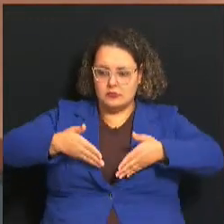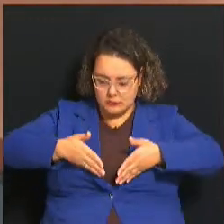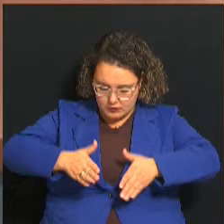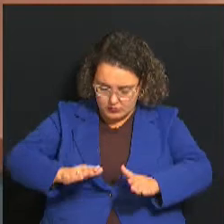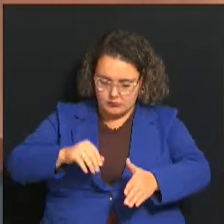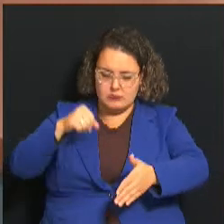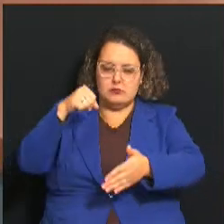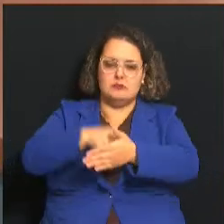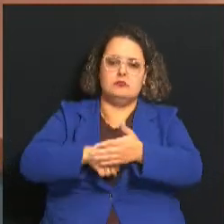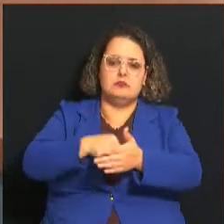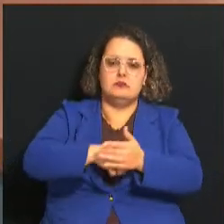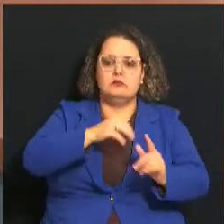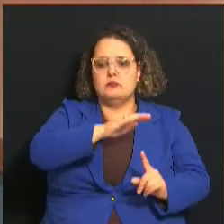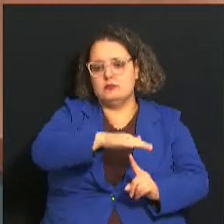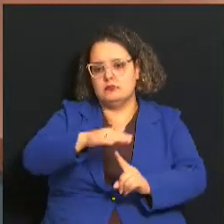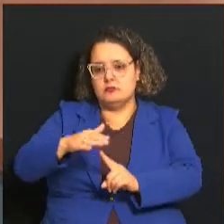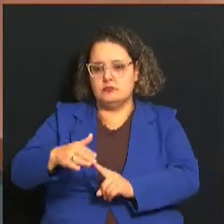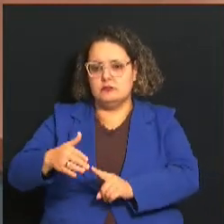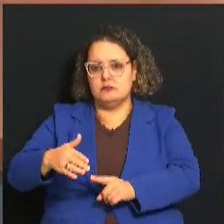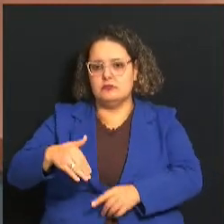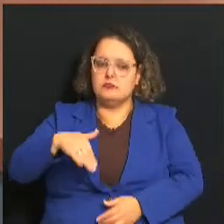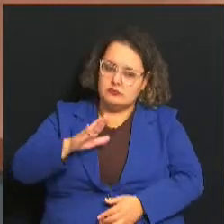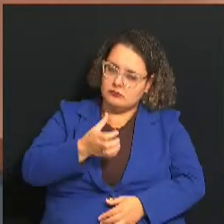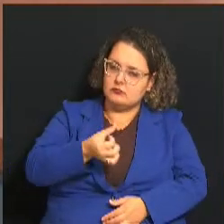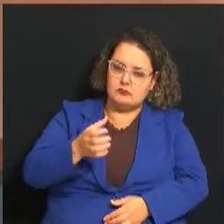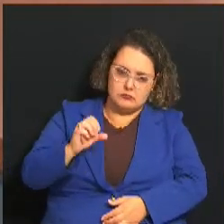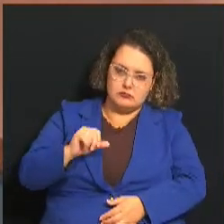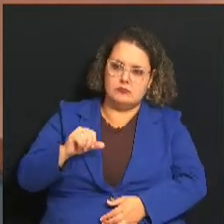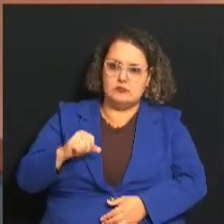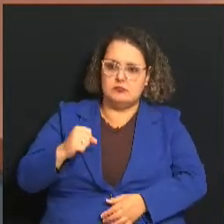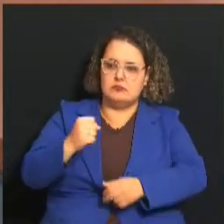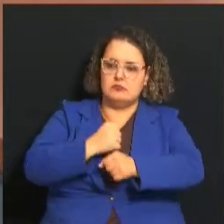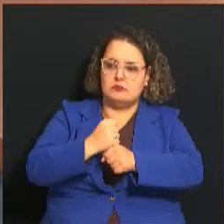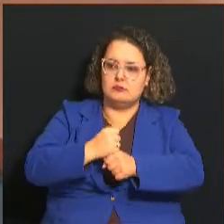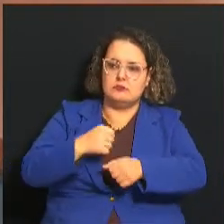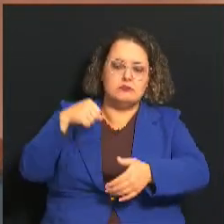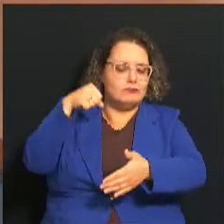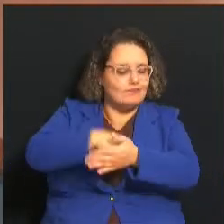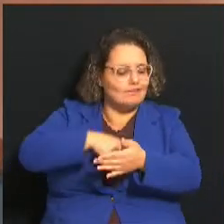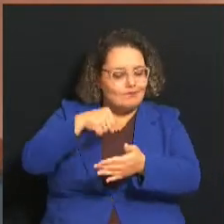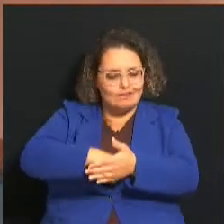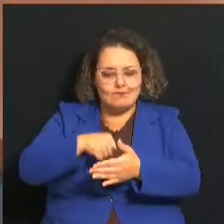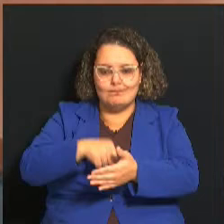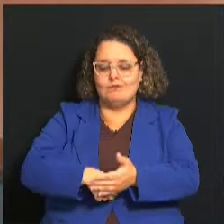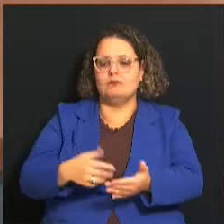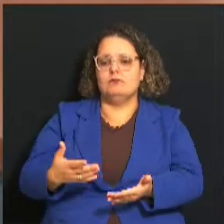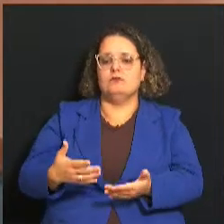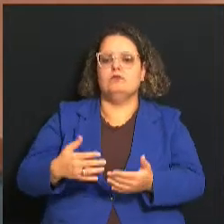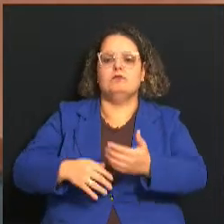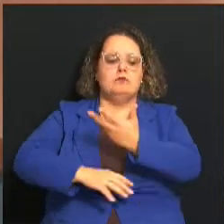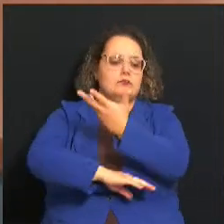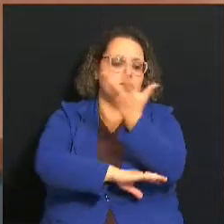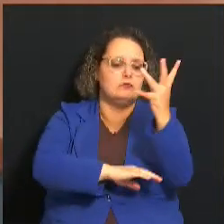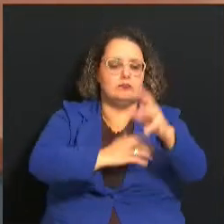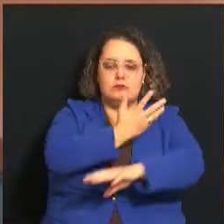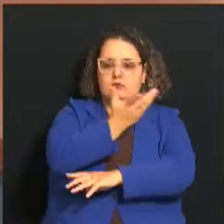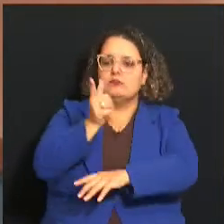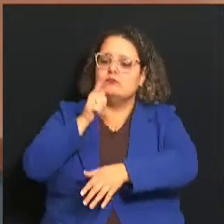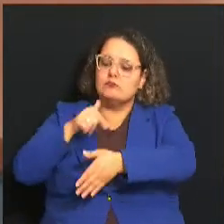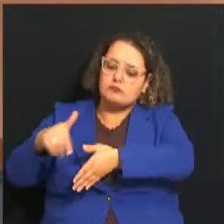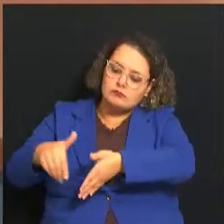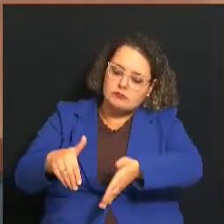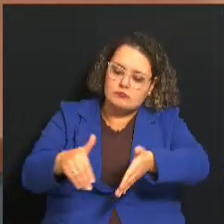mais de 60 anos a favor do meio ambiente, sou defensor perpétuo das florestas, dos mananciais e da